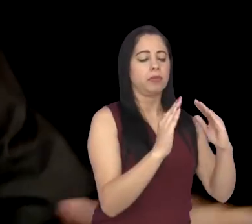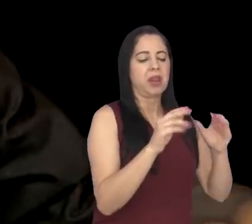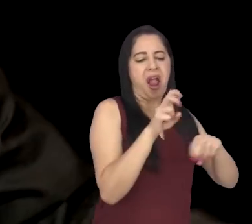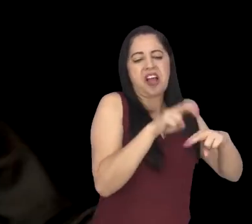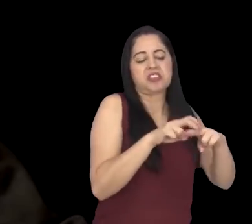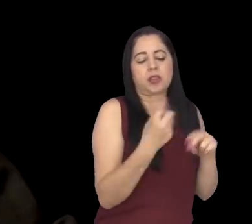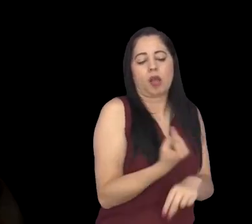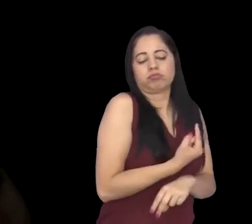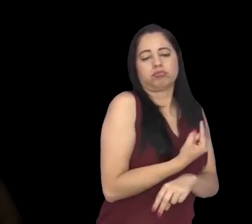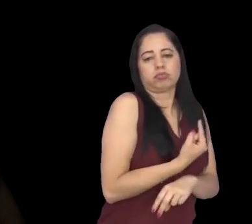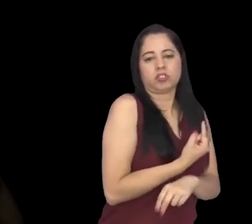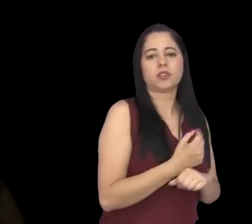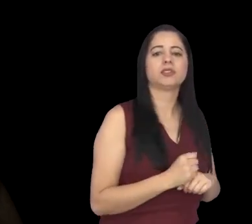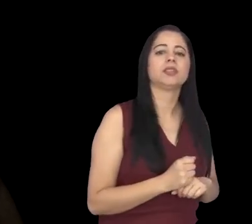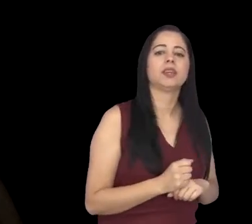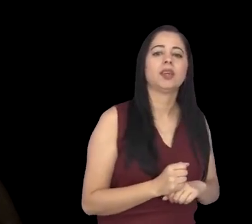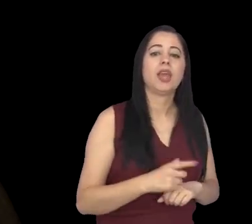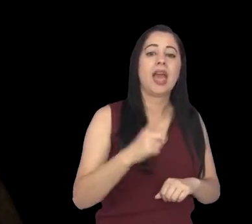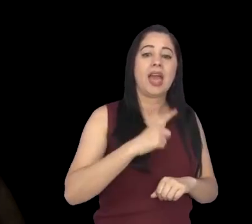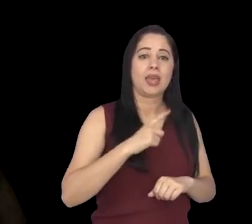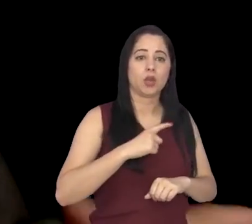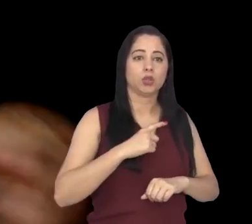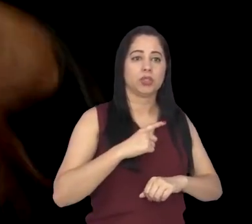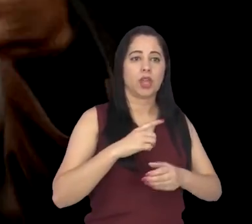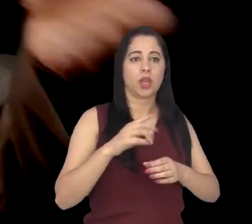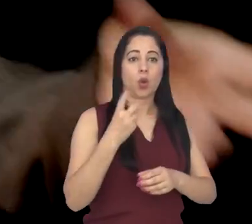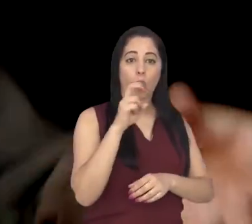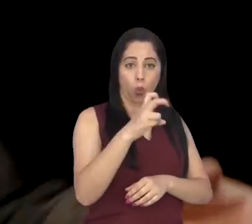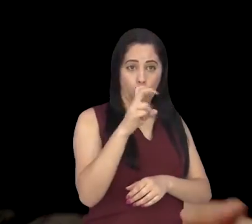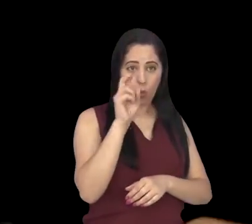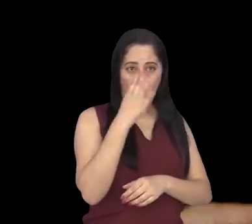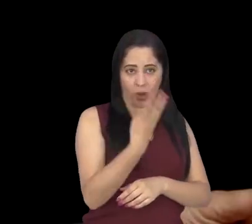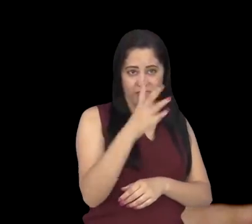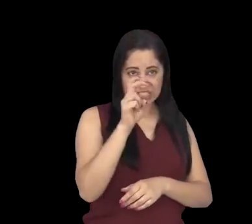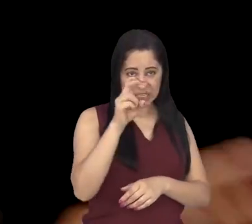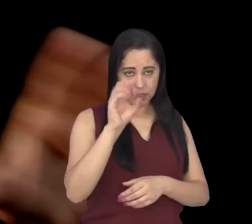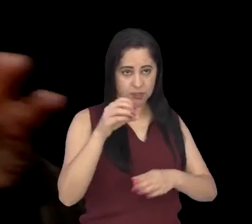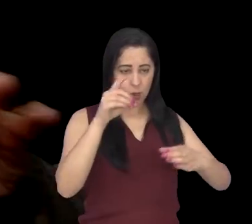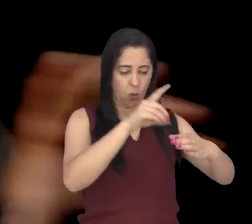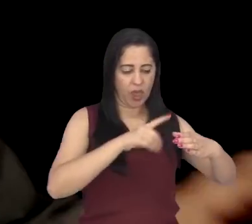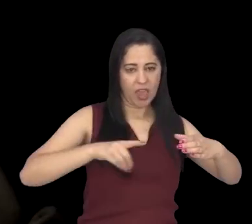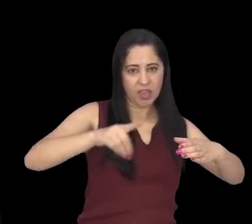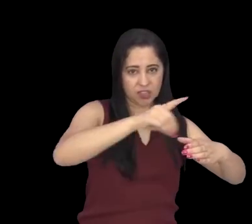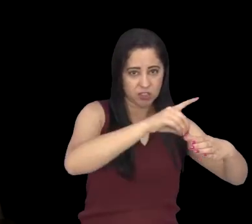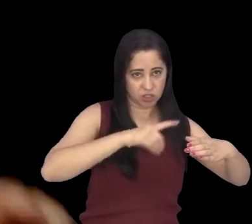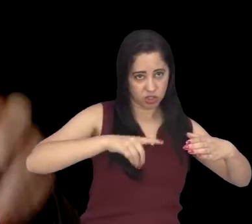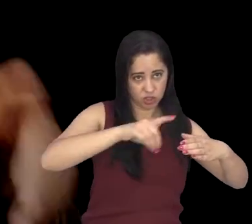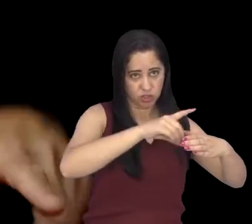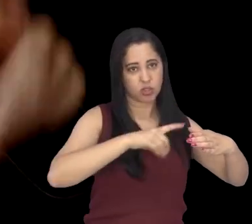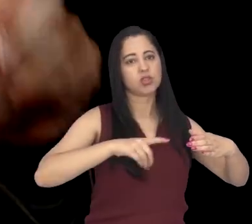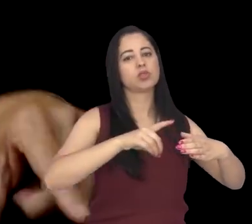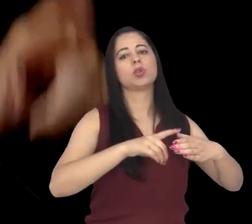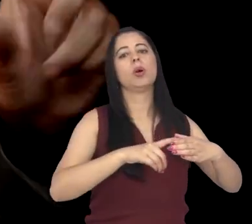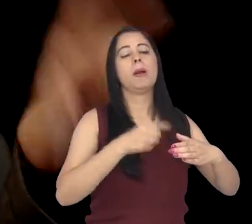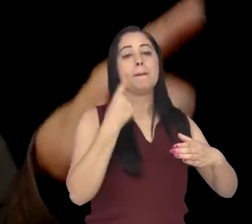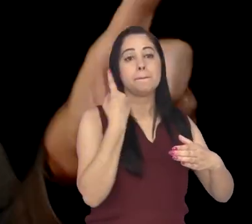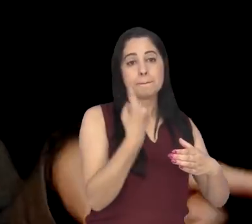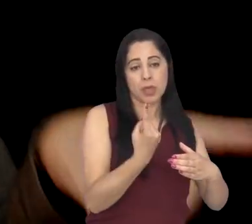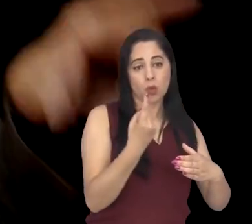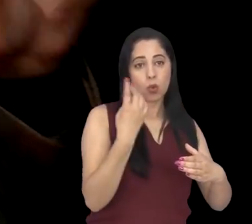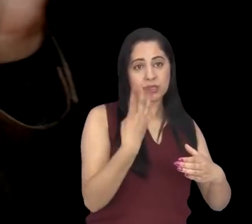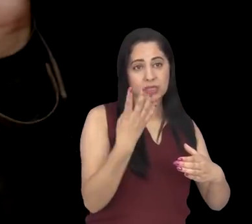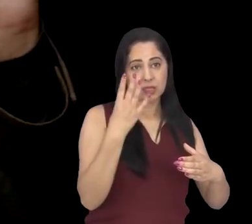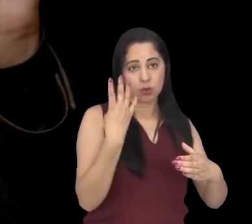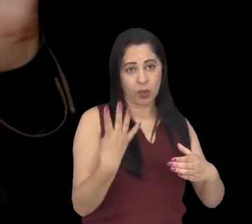Tinha um sofá. Eu tenho ainda, na minha coleção, 450 discos de vinil, todos em bom estado. Eu tenho